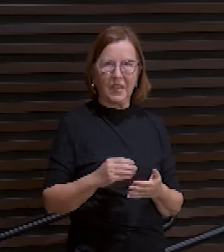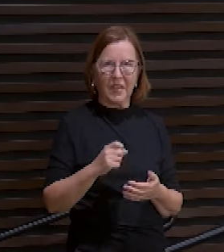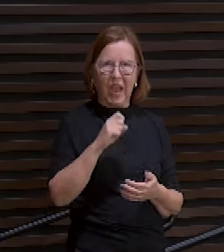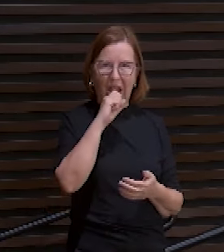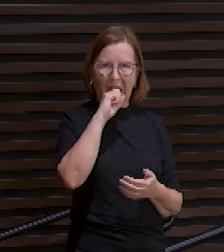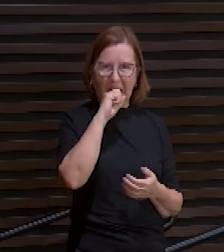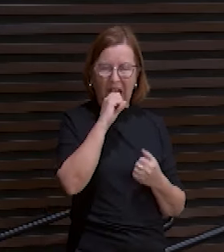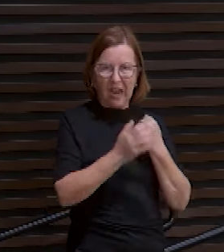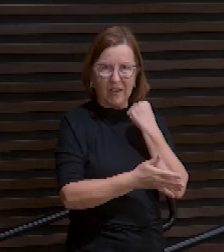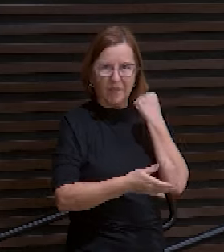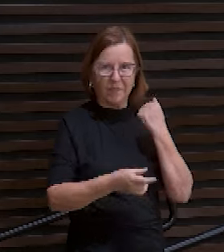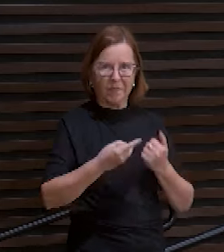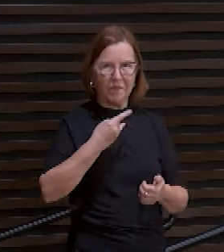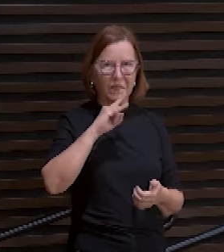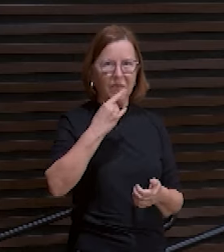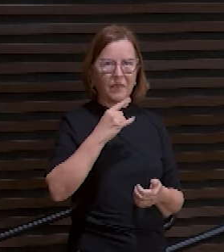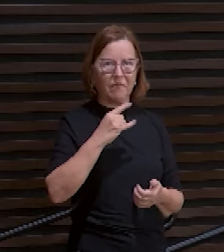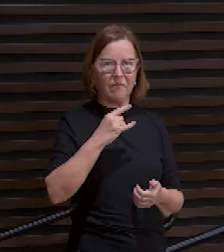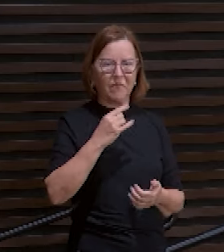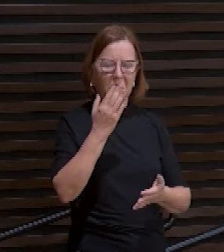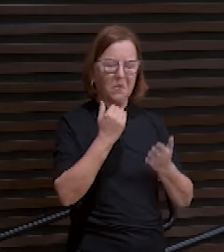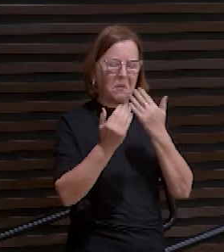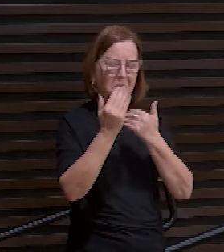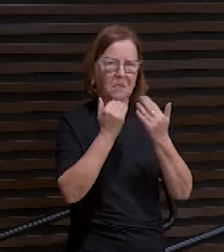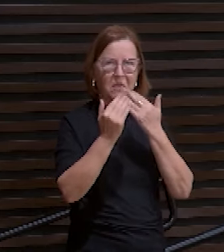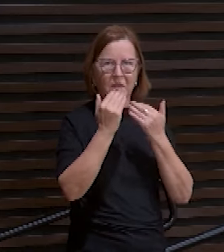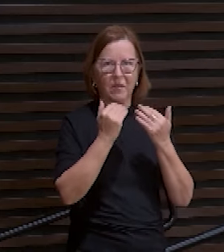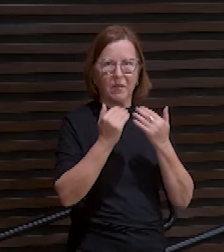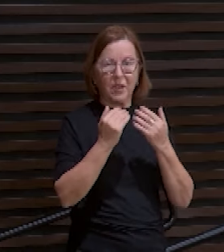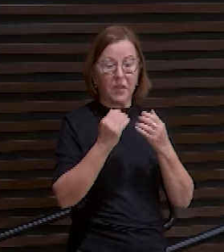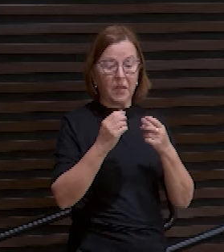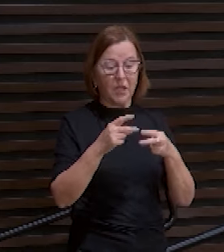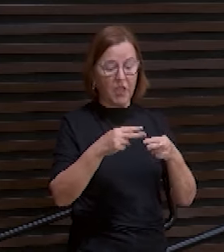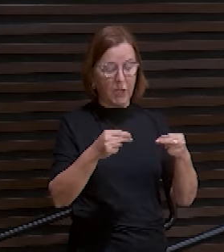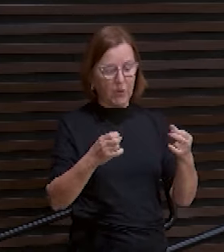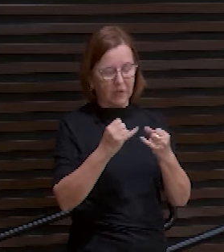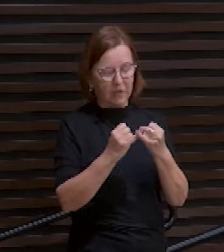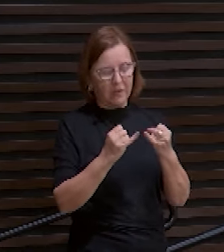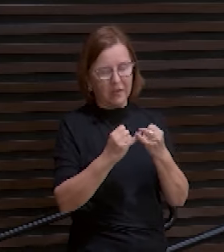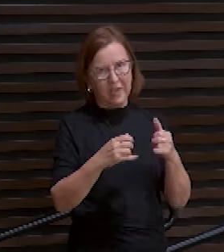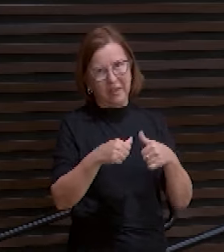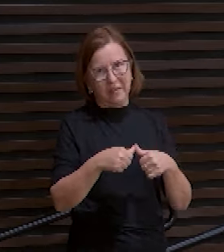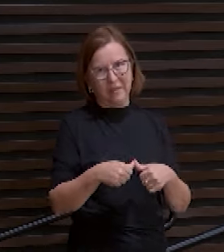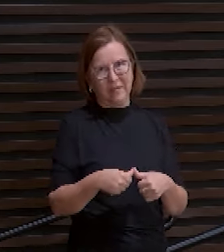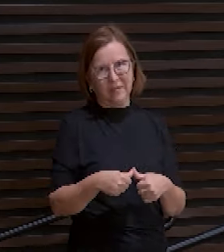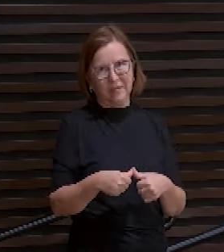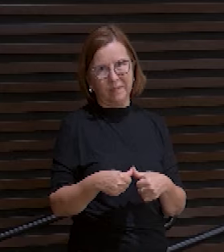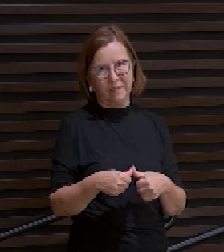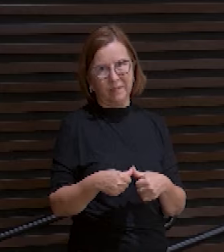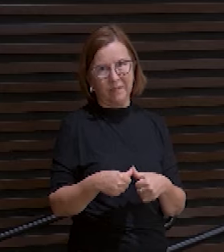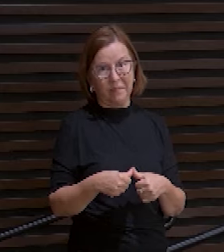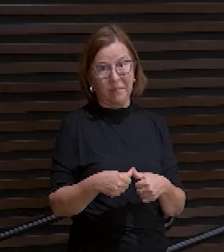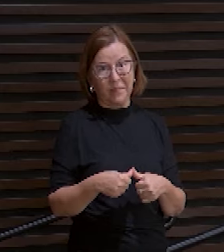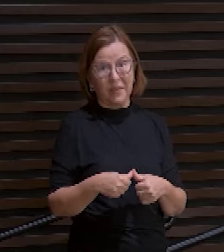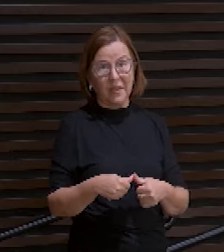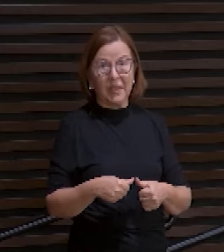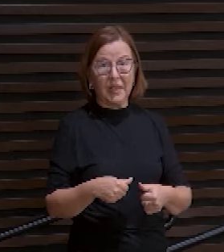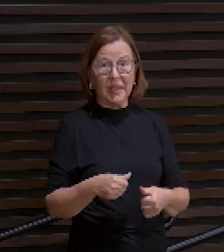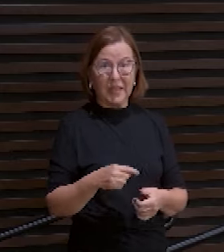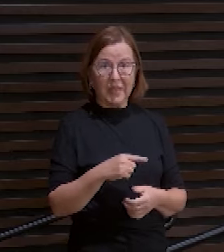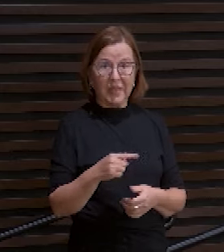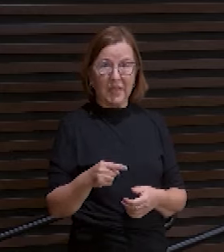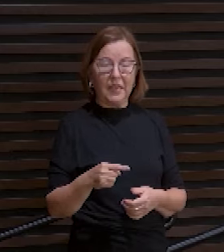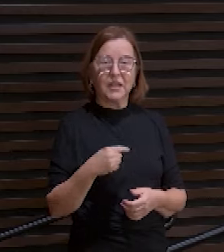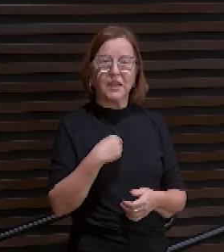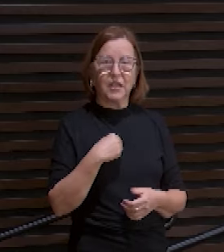in bebed glutonarias e coisas semelhantes a estas a respeito das quais